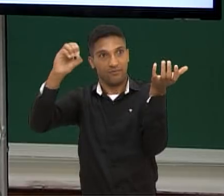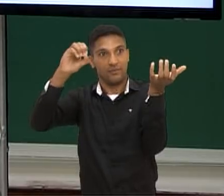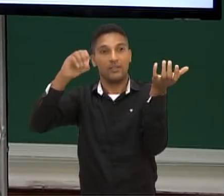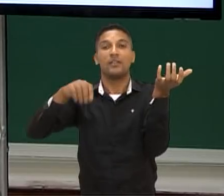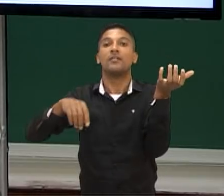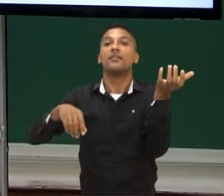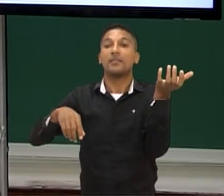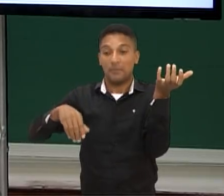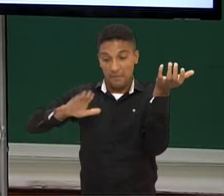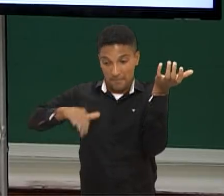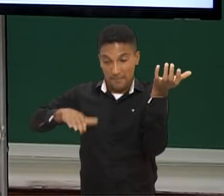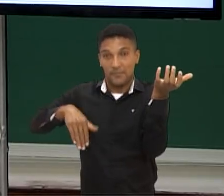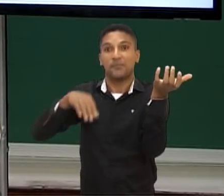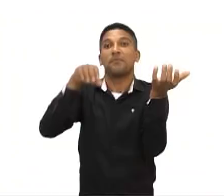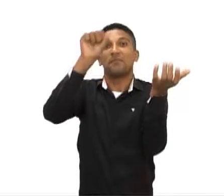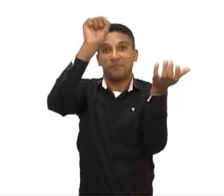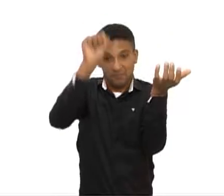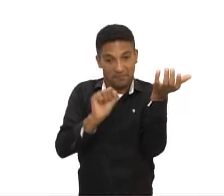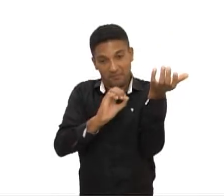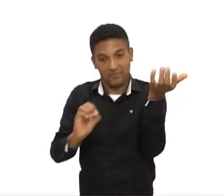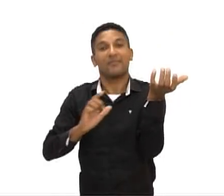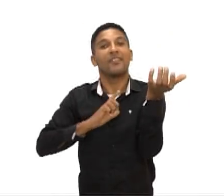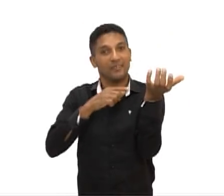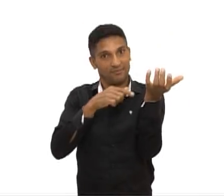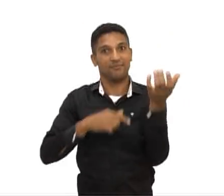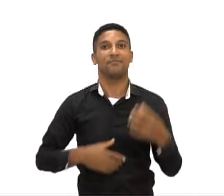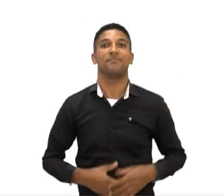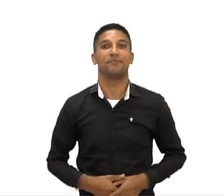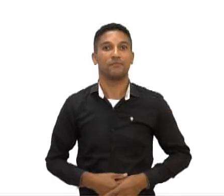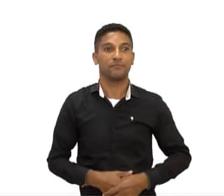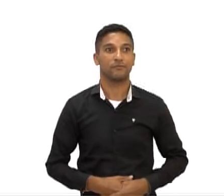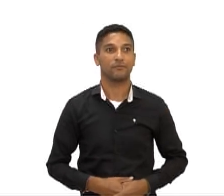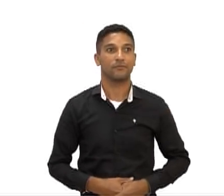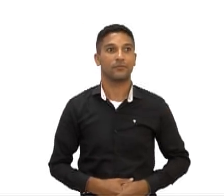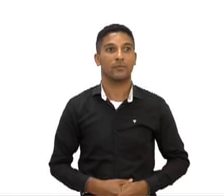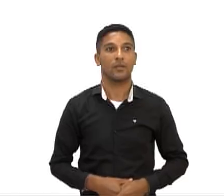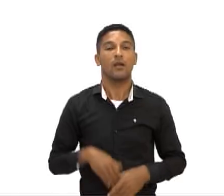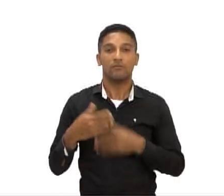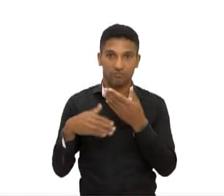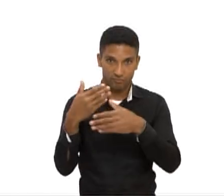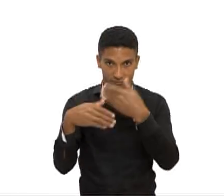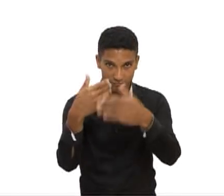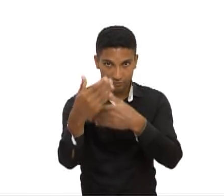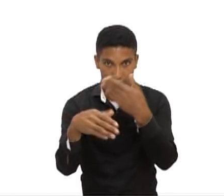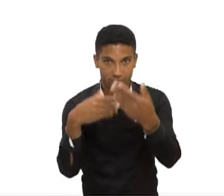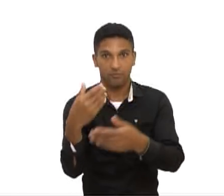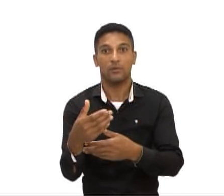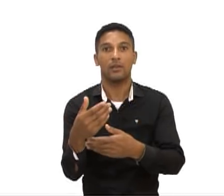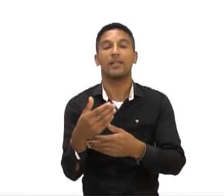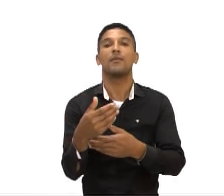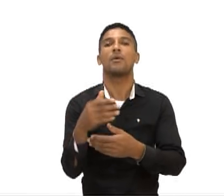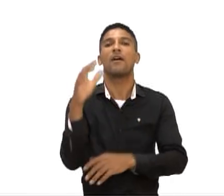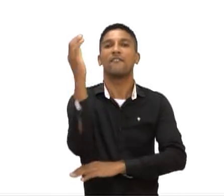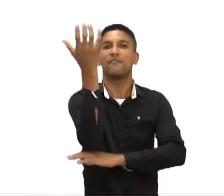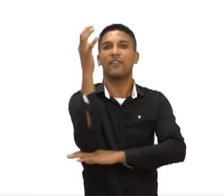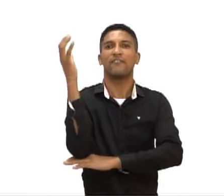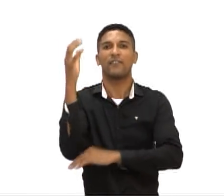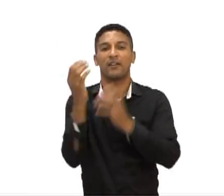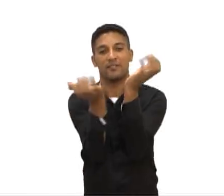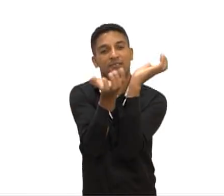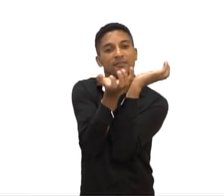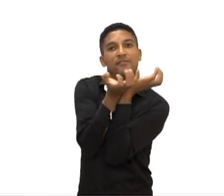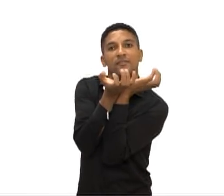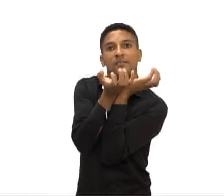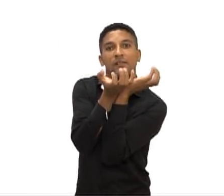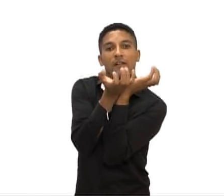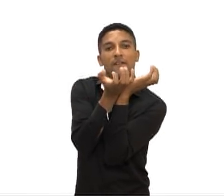esquecer. Com o passar do tempo, pouco sobrou da nossa vegetação original, pois a ação